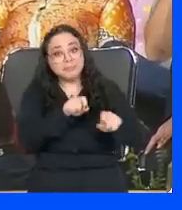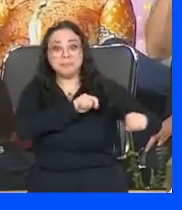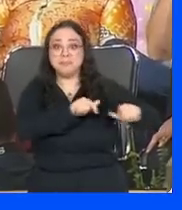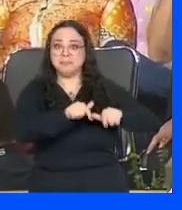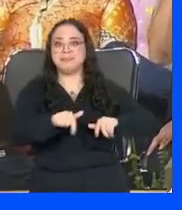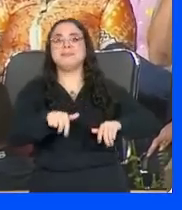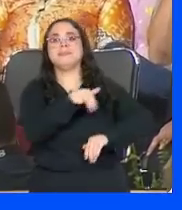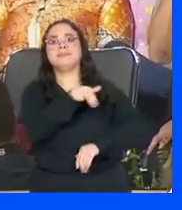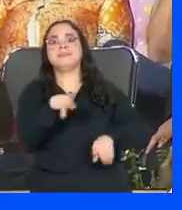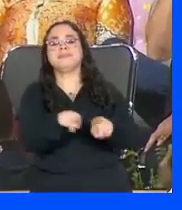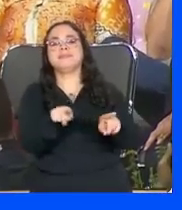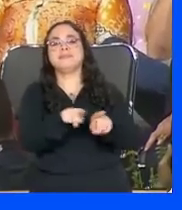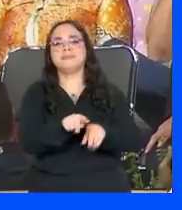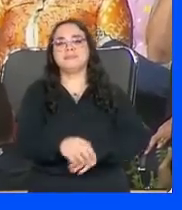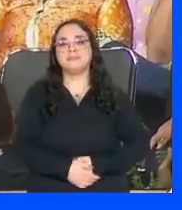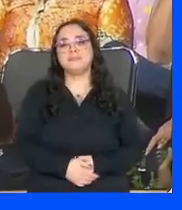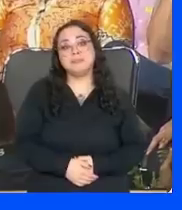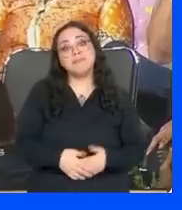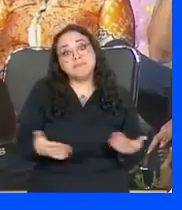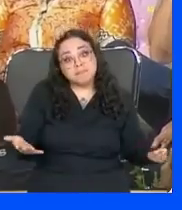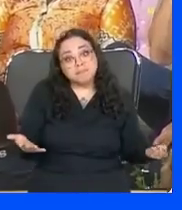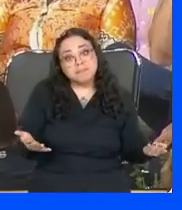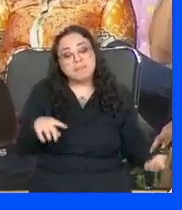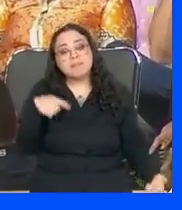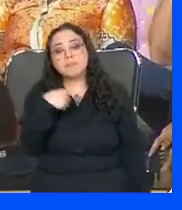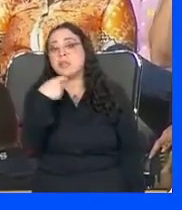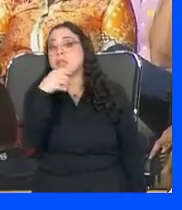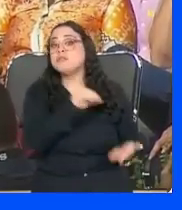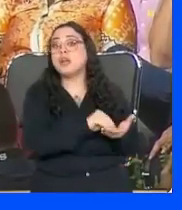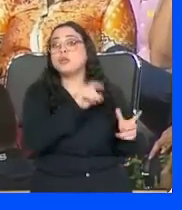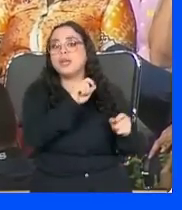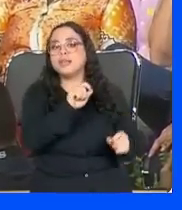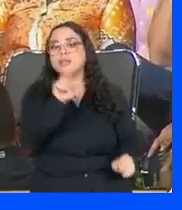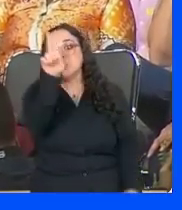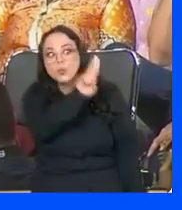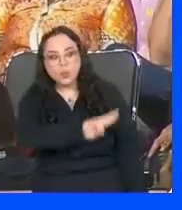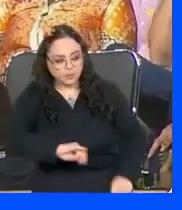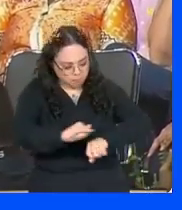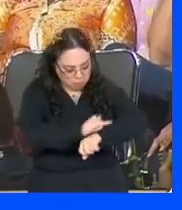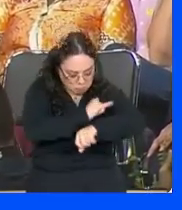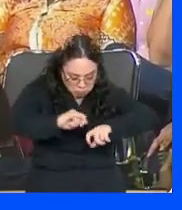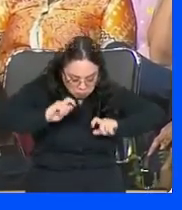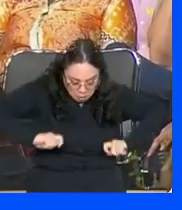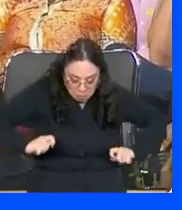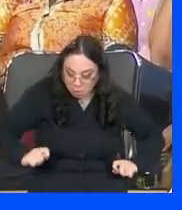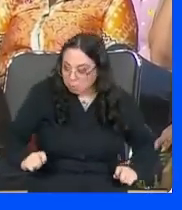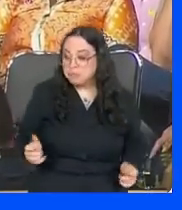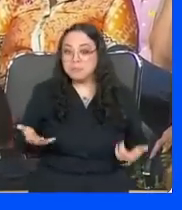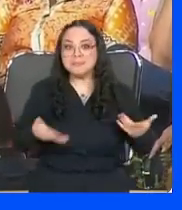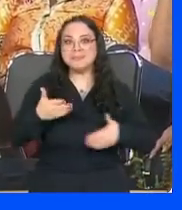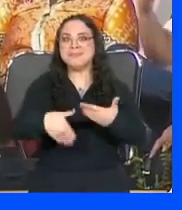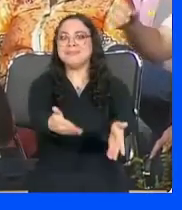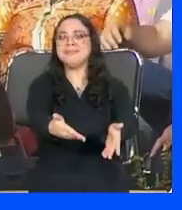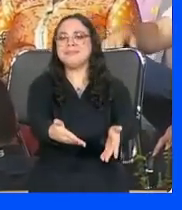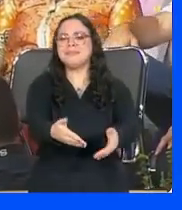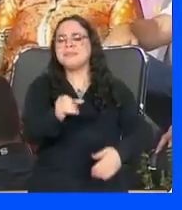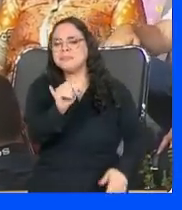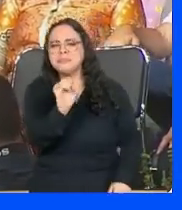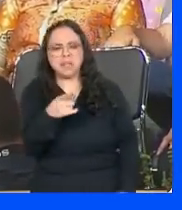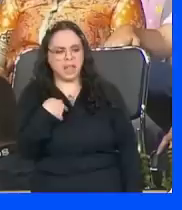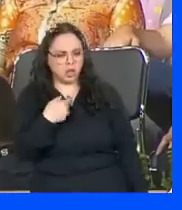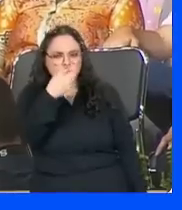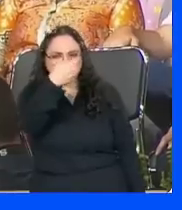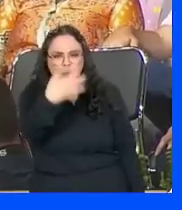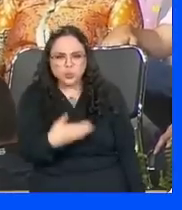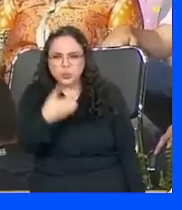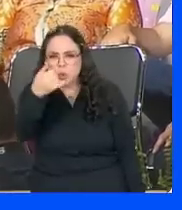na Nissan. Ou seja, o que nós precisamos é aprender a utilizar as armas que nós temos. Senão, qual é a explicação